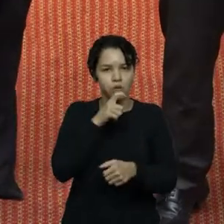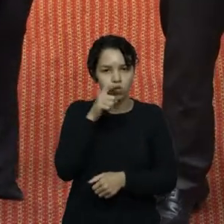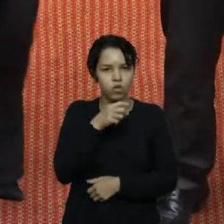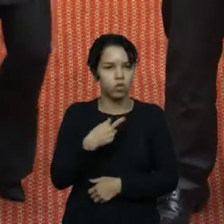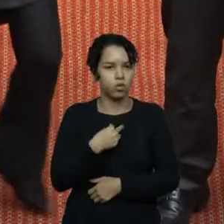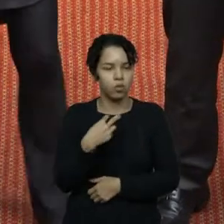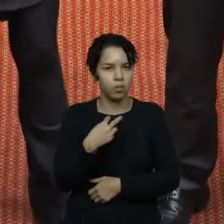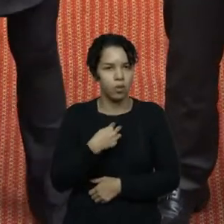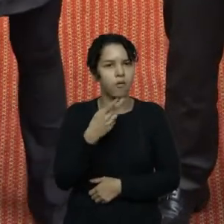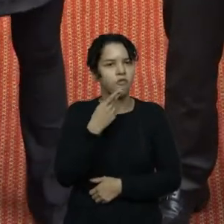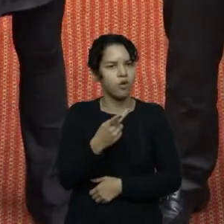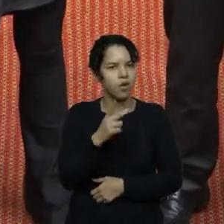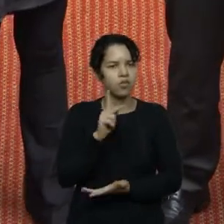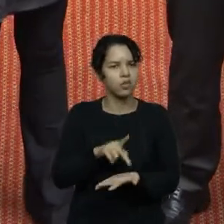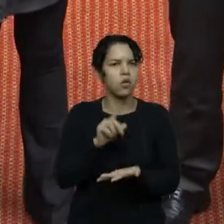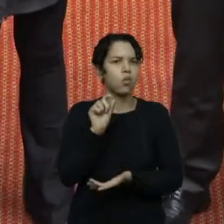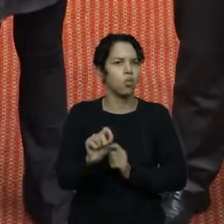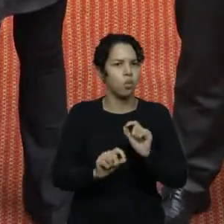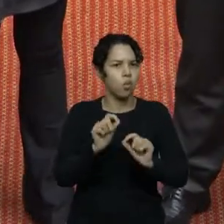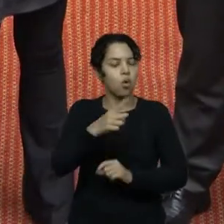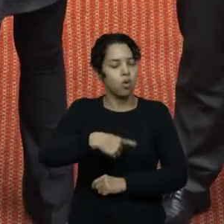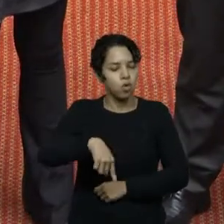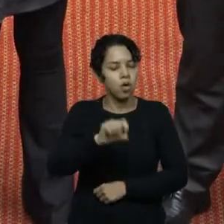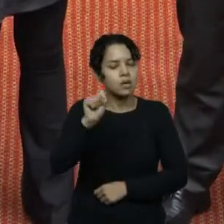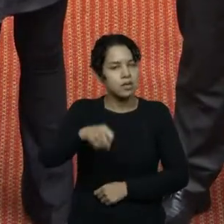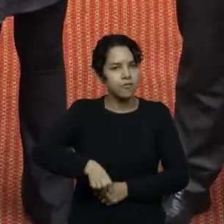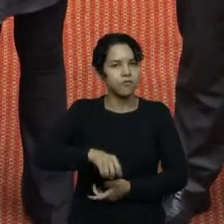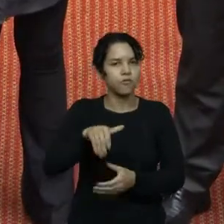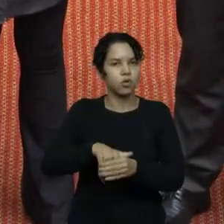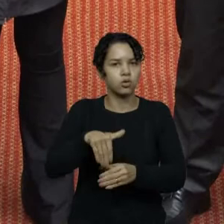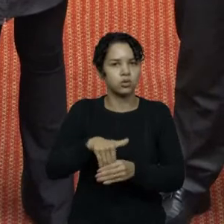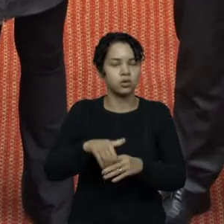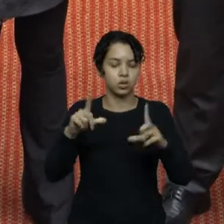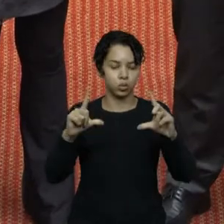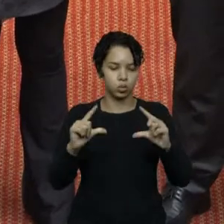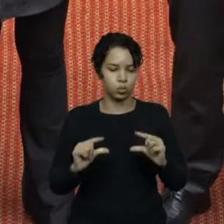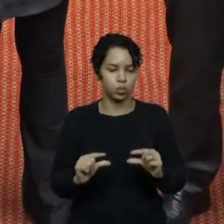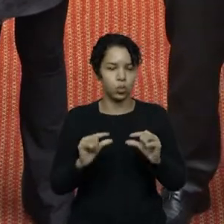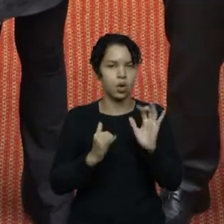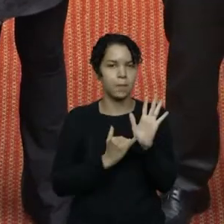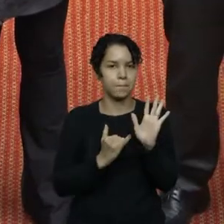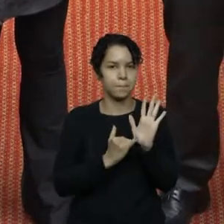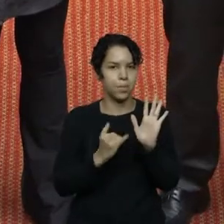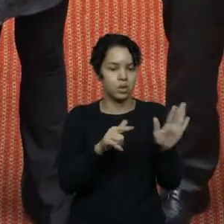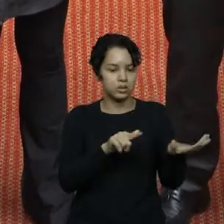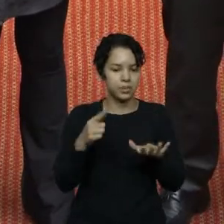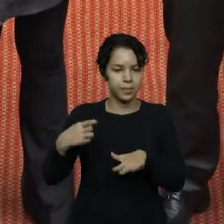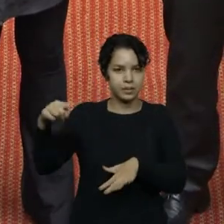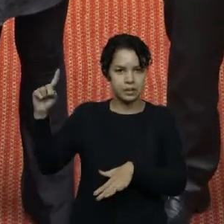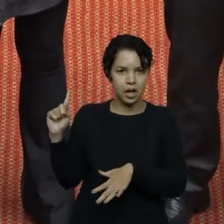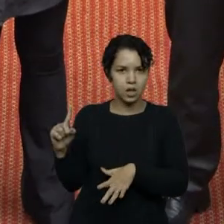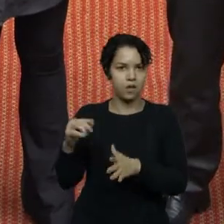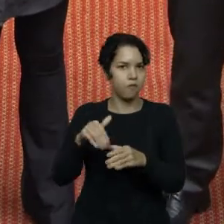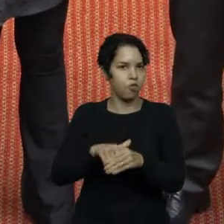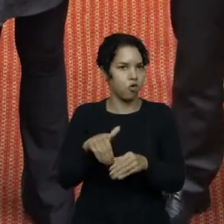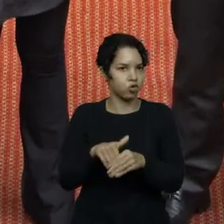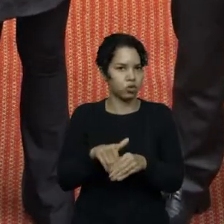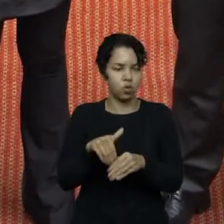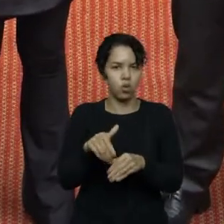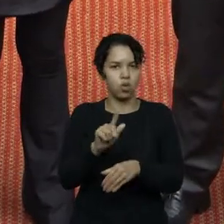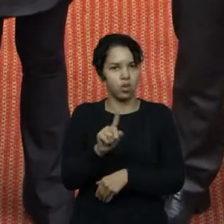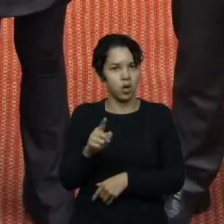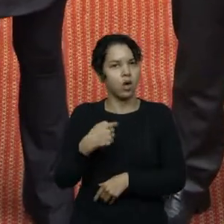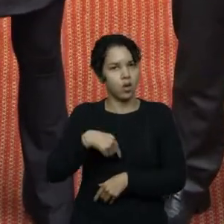verdade é que nós estamos sim hoje voltando a redução de impostos coisa que não voltemos a semana passada e até entendo